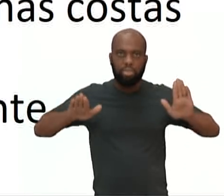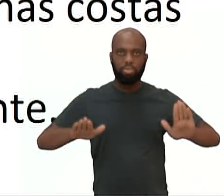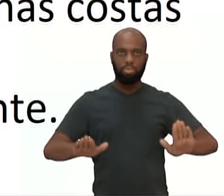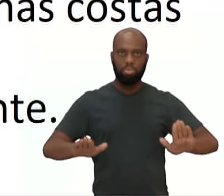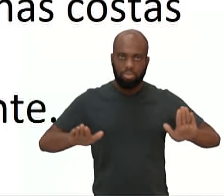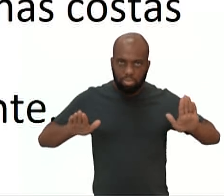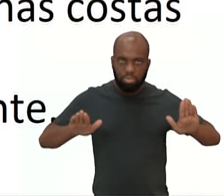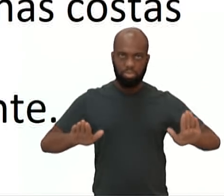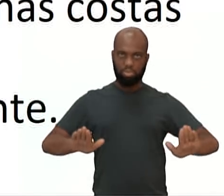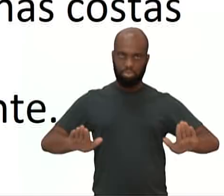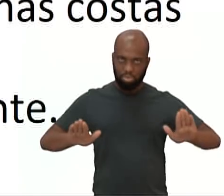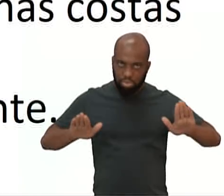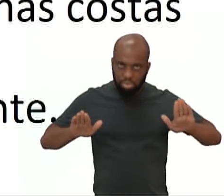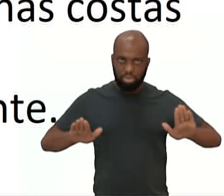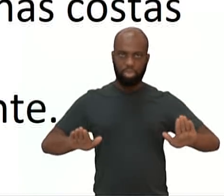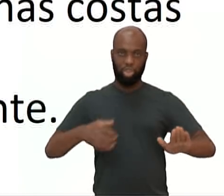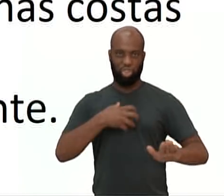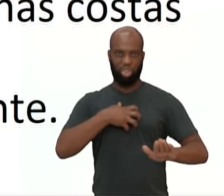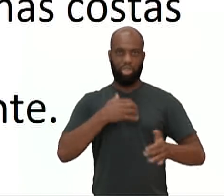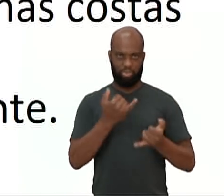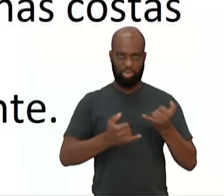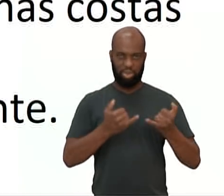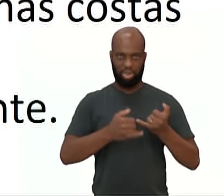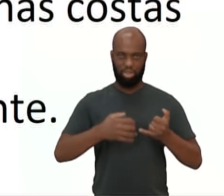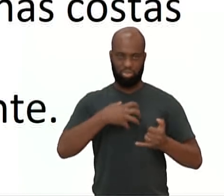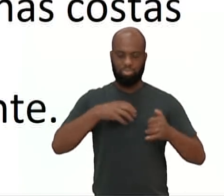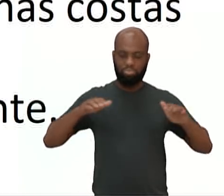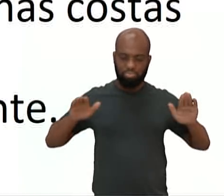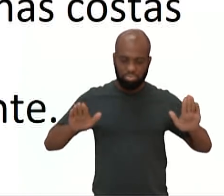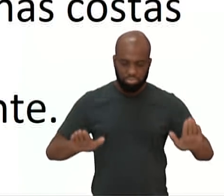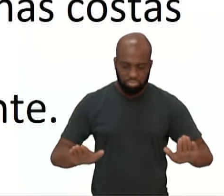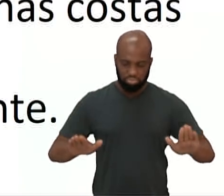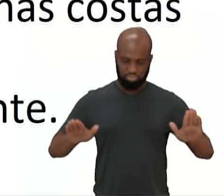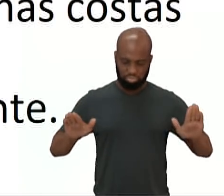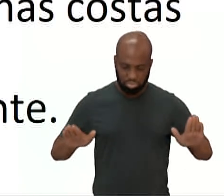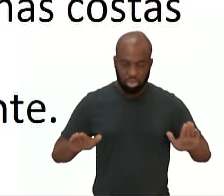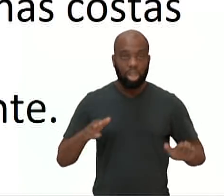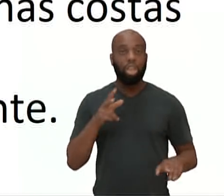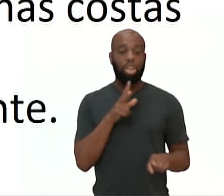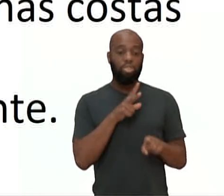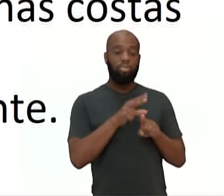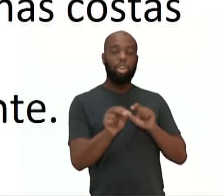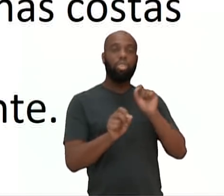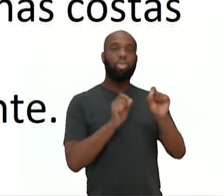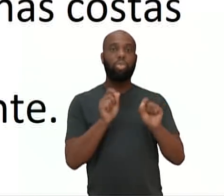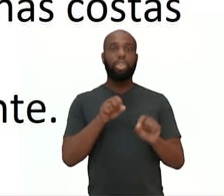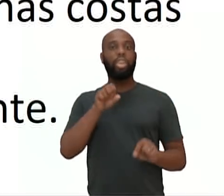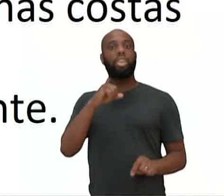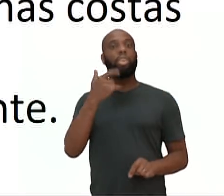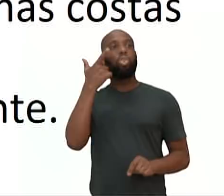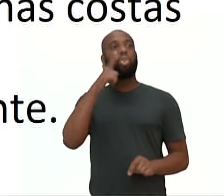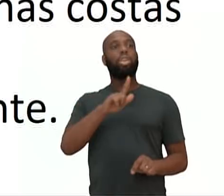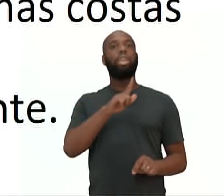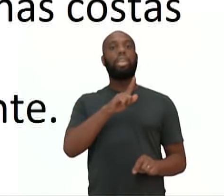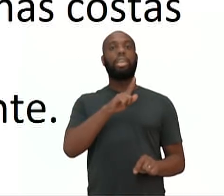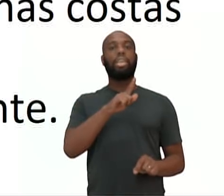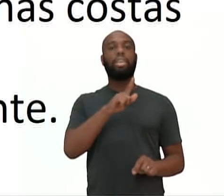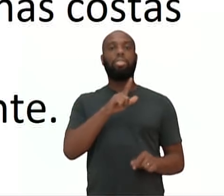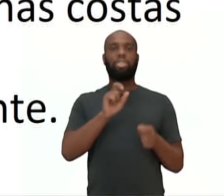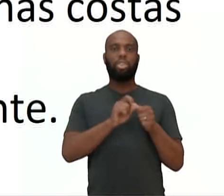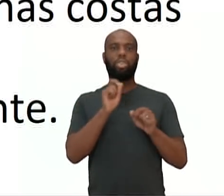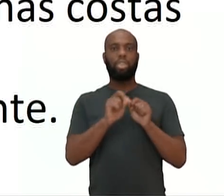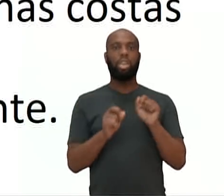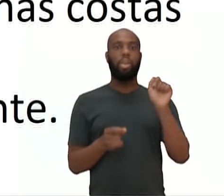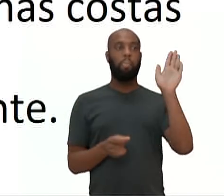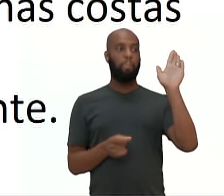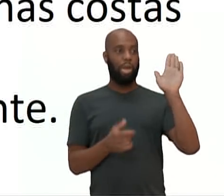Então, só de pensar, a gente já sabe qual posição que é. Vence a luta quem tocar primeiro a palma da mão nas costas de uma